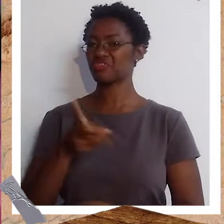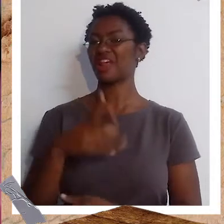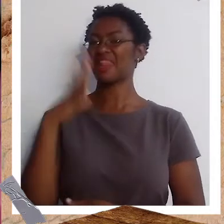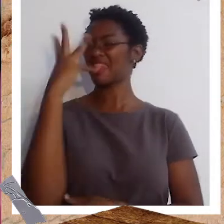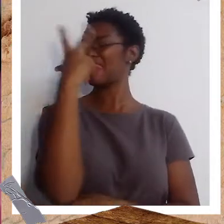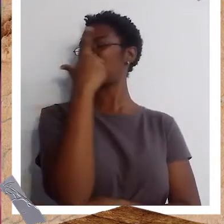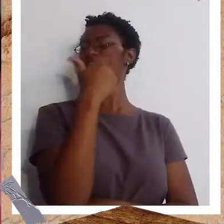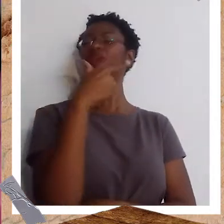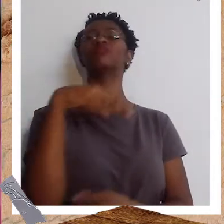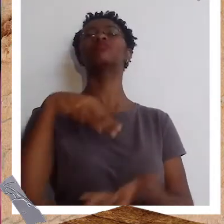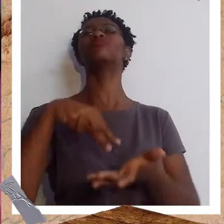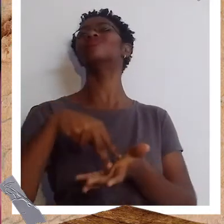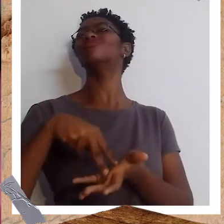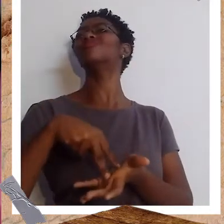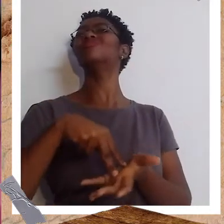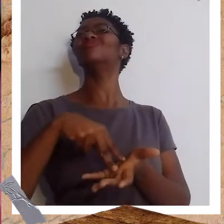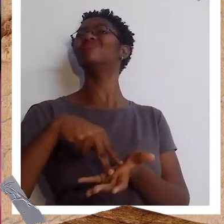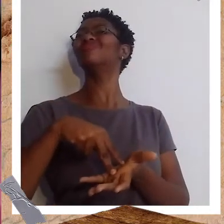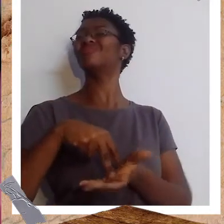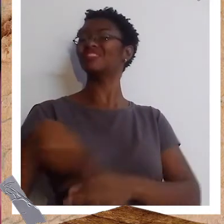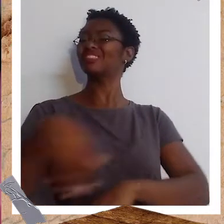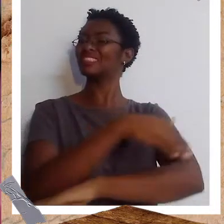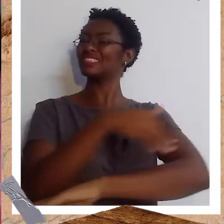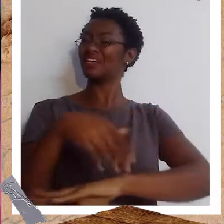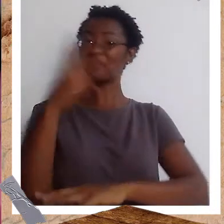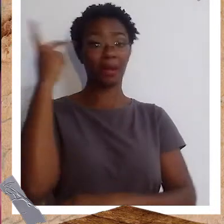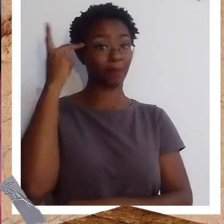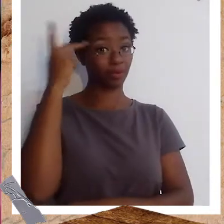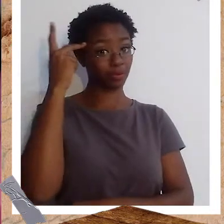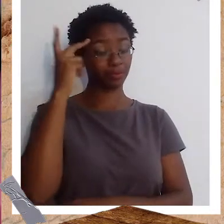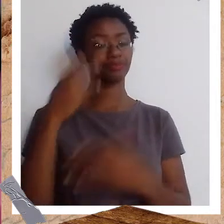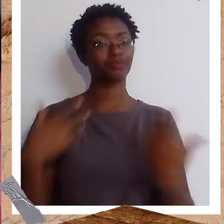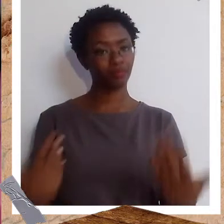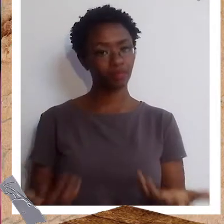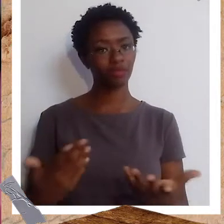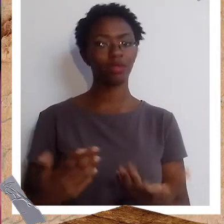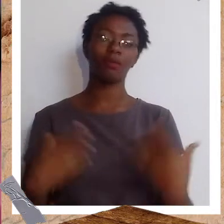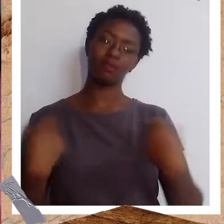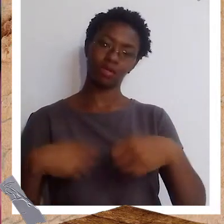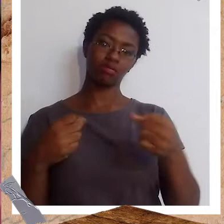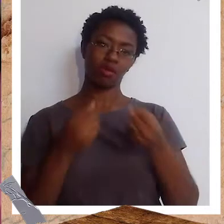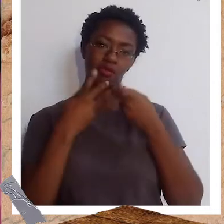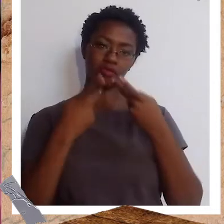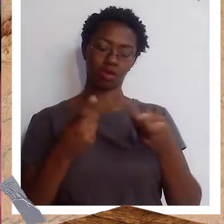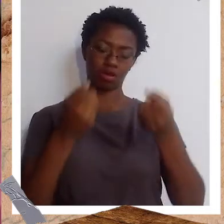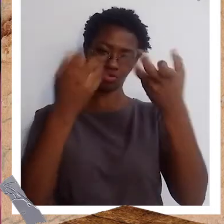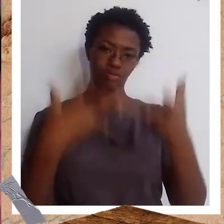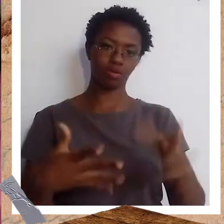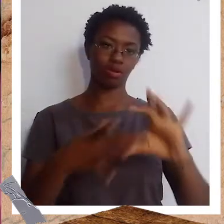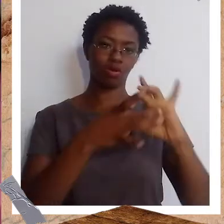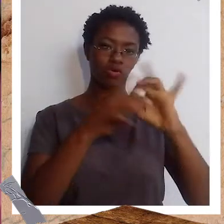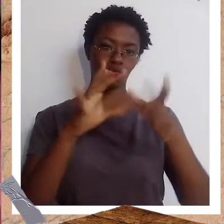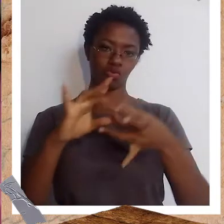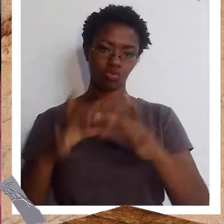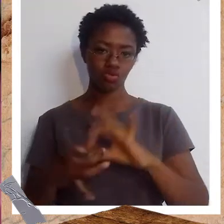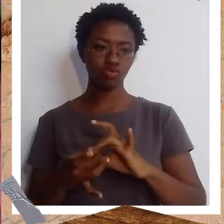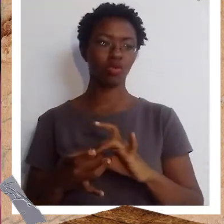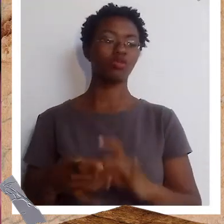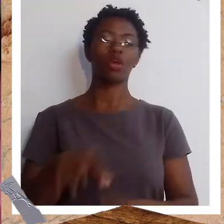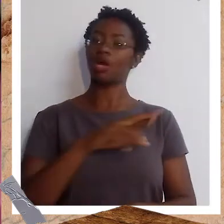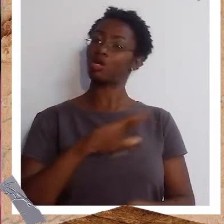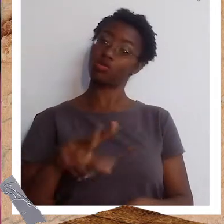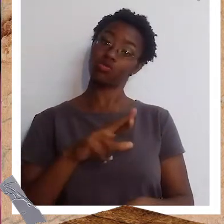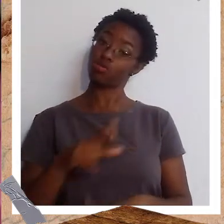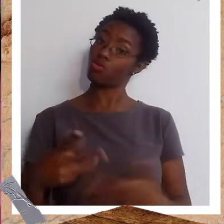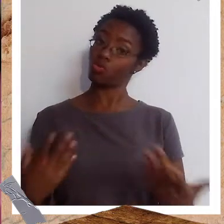lá na Avenida Paulista. Então, primeiro, é importante a gente comentar assim, o contexto. Por conta do que está acontecendo, essa exposição não se realiza nem nessa, nem